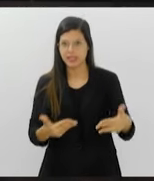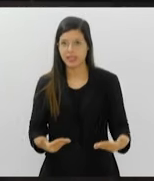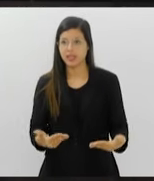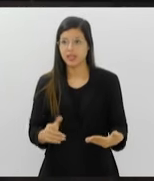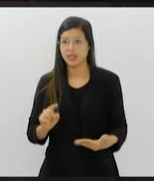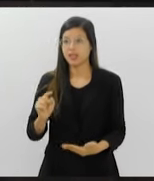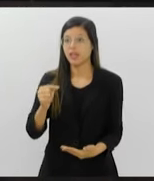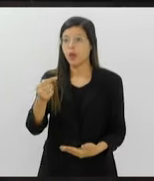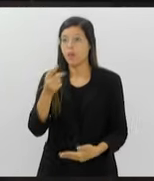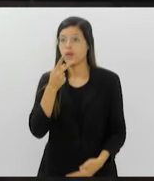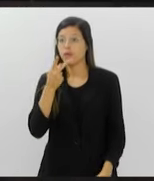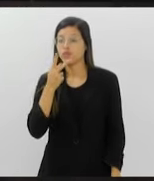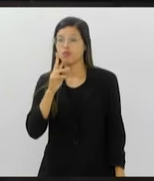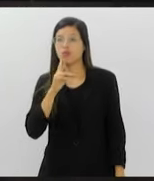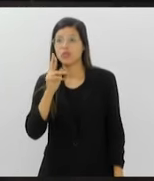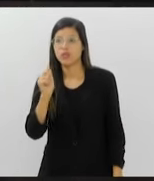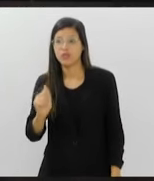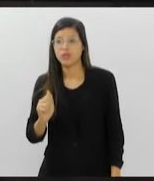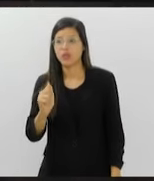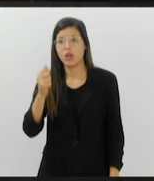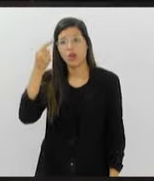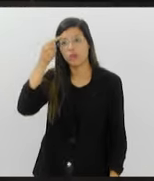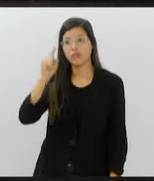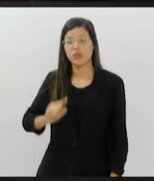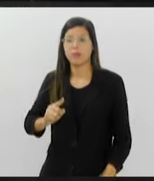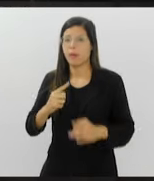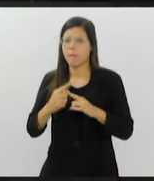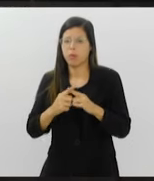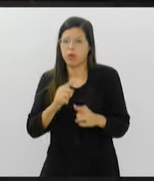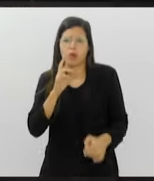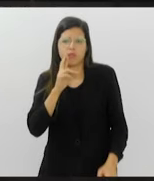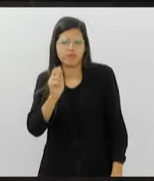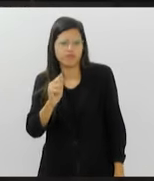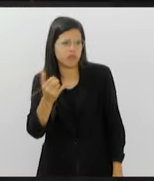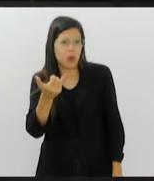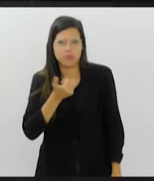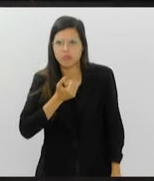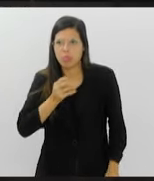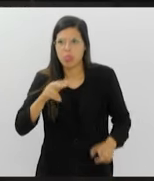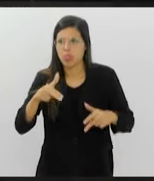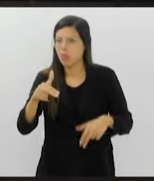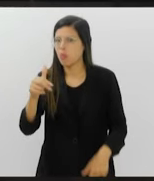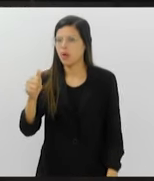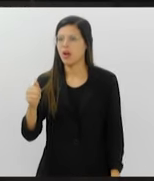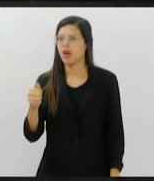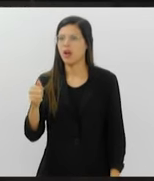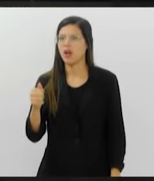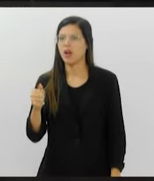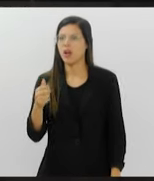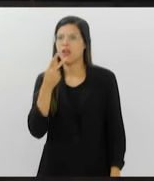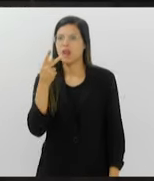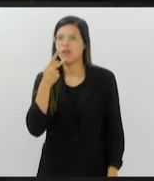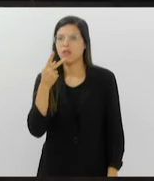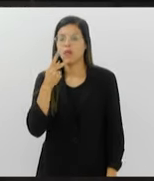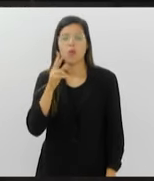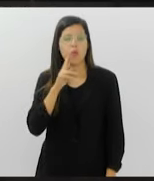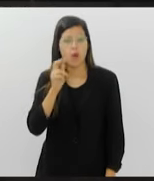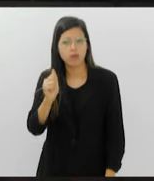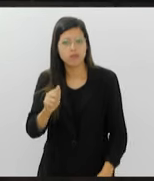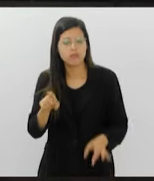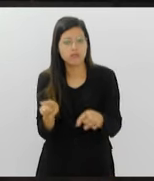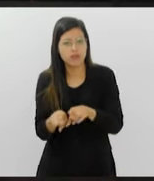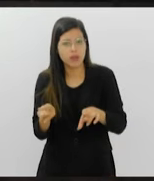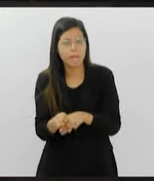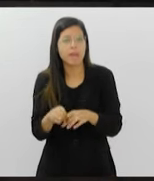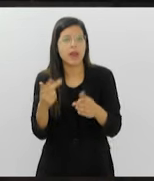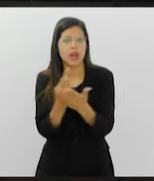próprio Rodrigo Amorim. Nem disso eu sabia, porque Amorim nunca me falou isso. Com o próprio Amorim, Bacelar, eu vacilei. Botei muito